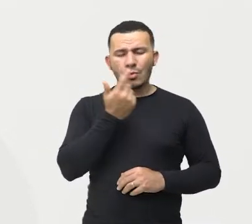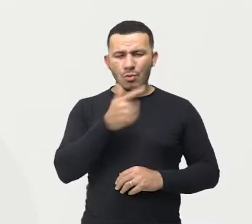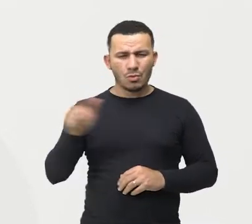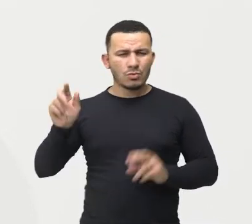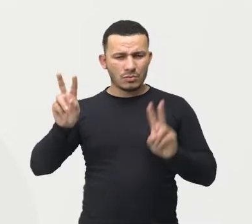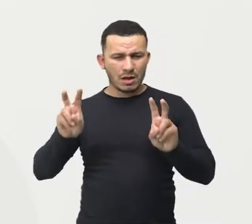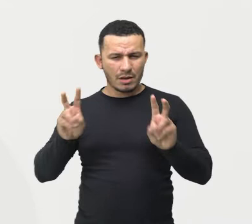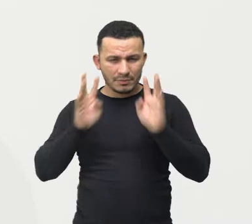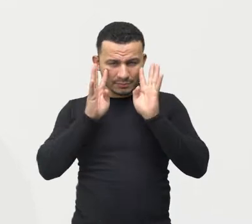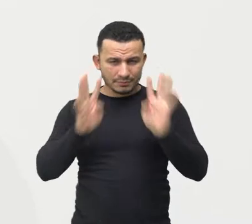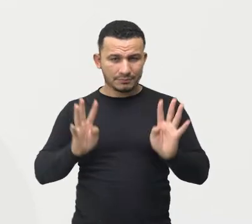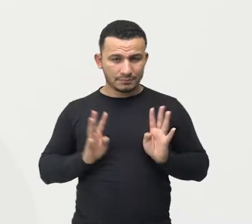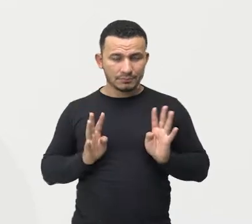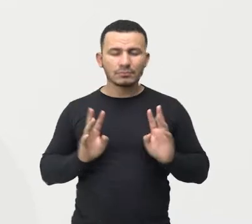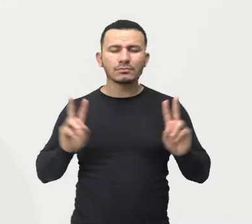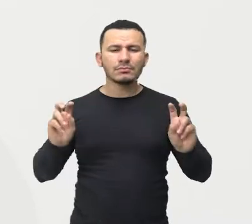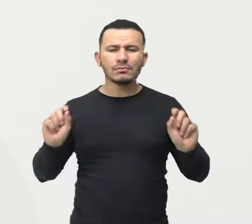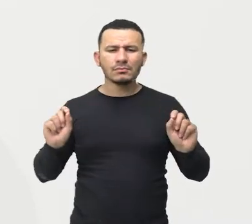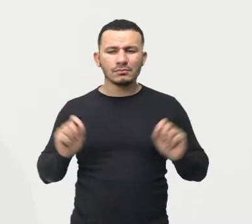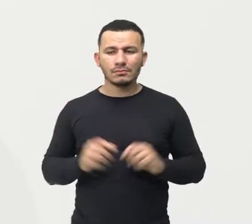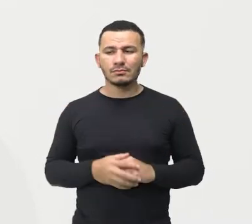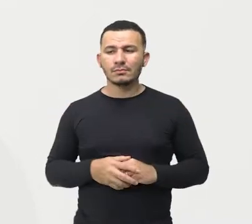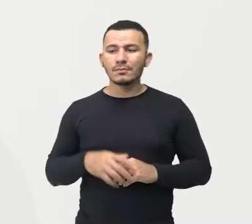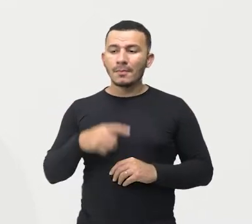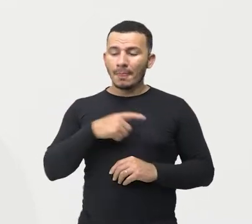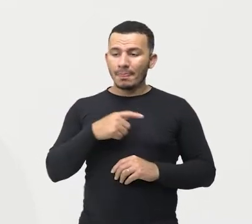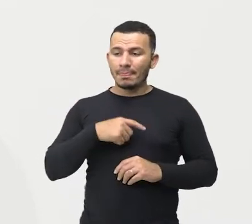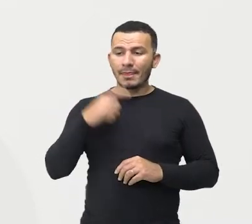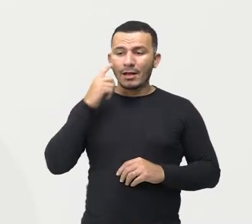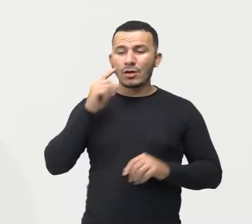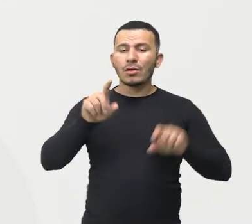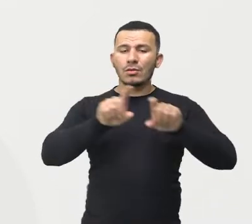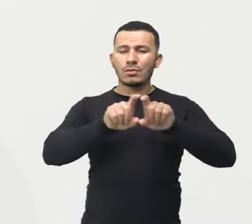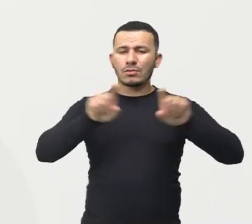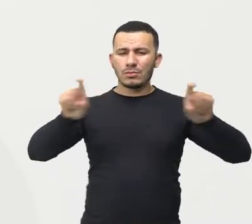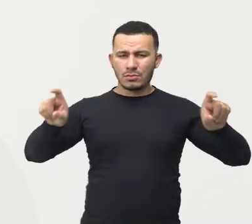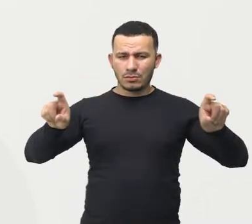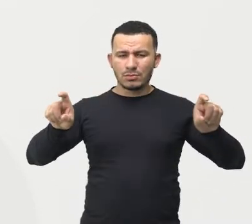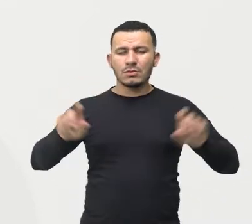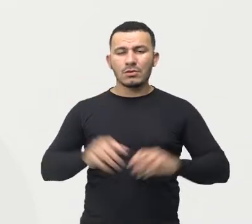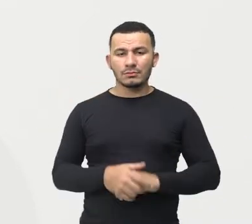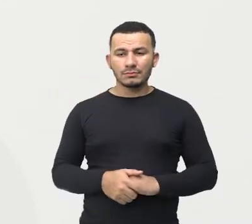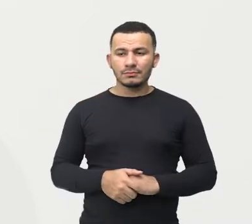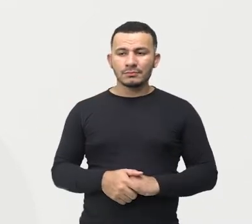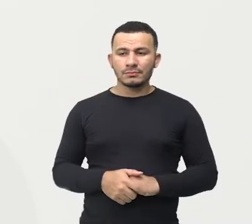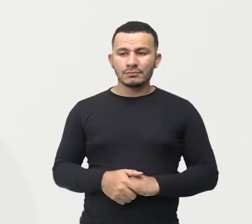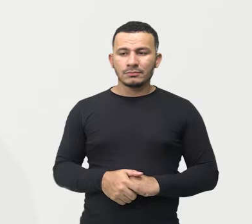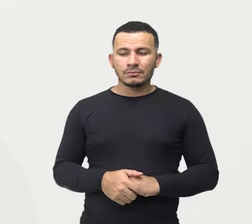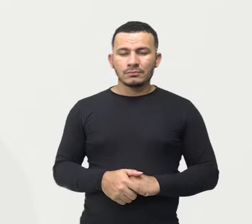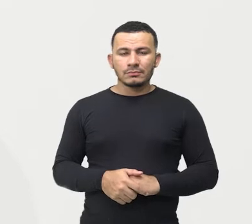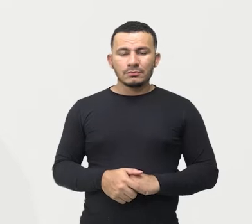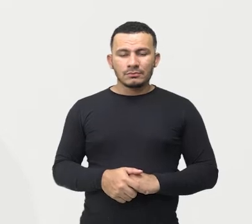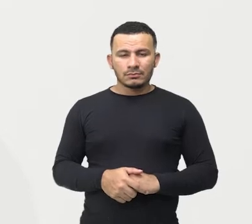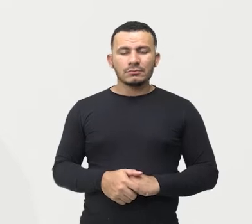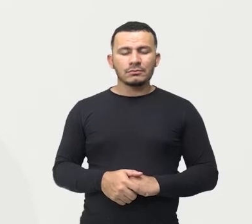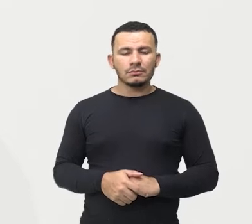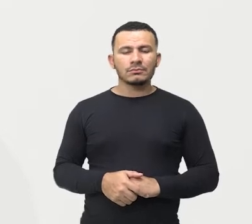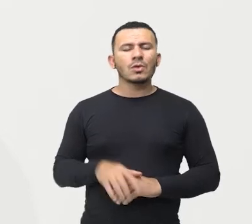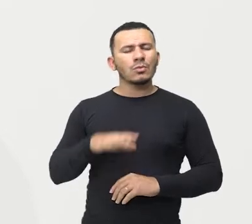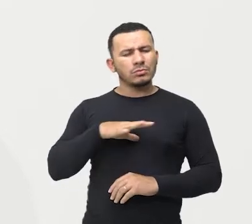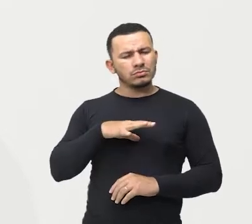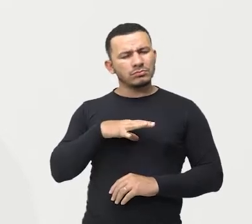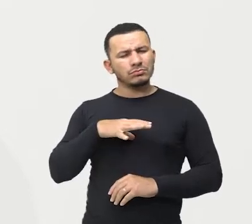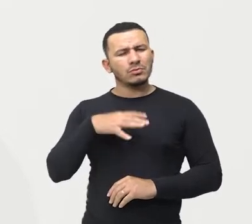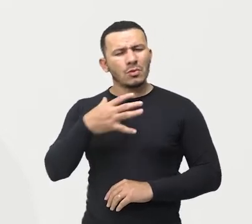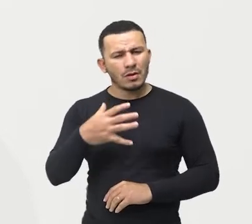de vocês aqui é para esse enunciado. Olha só. Ato de bravura. Vou